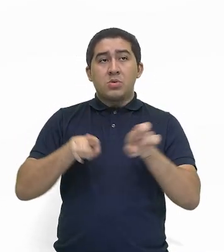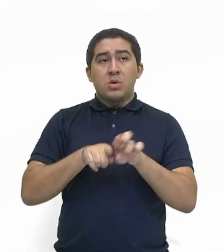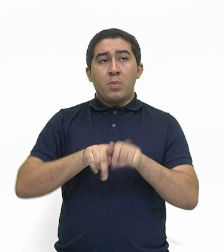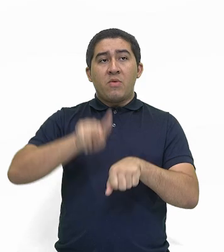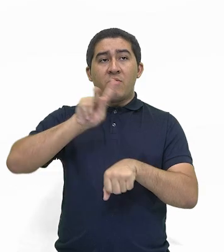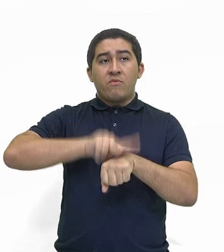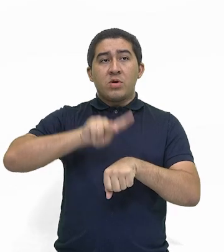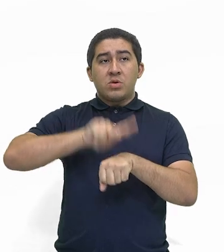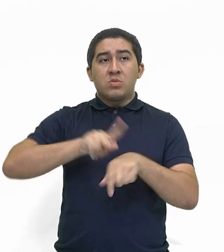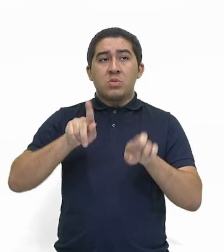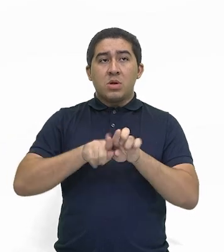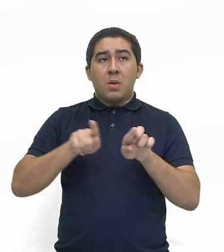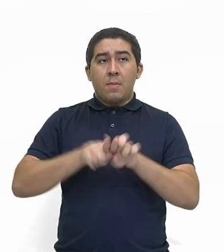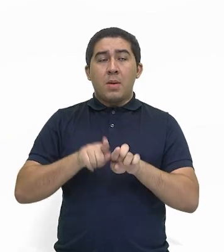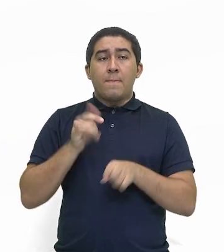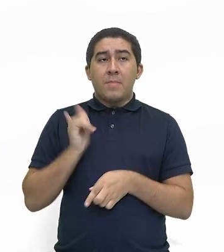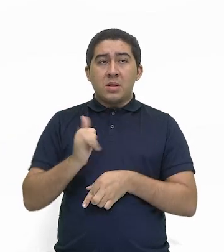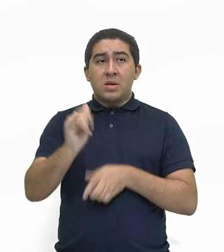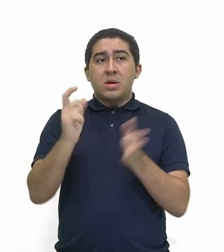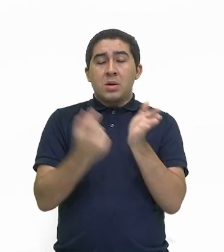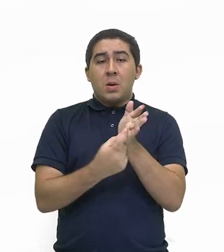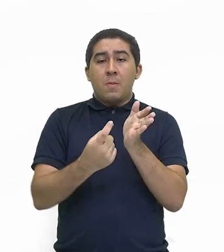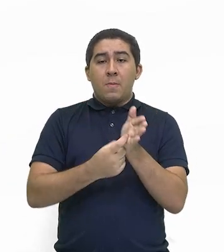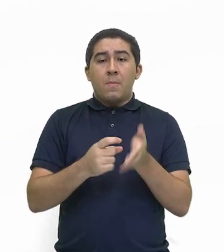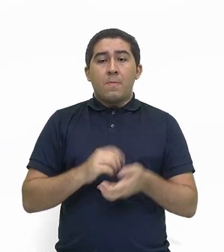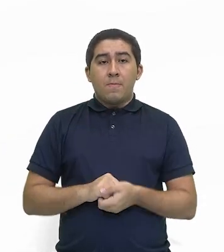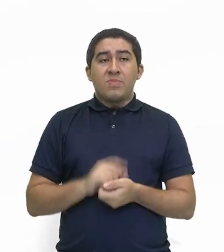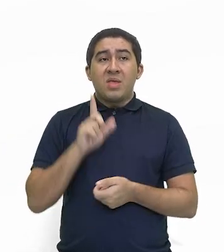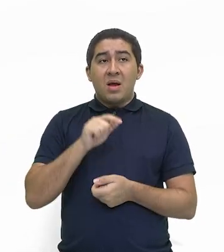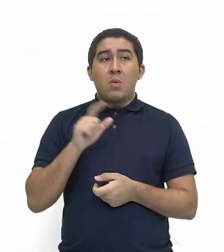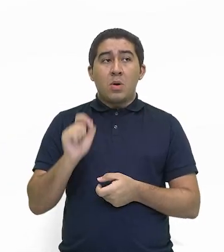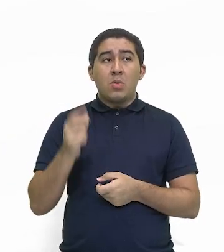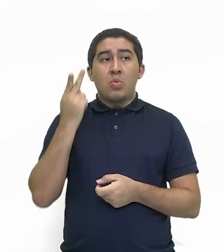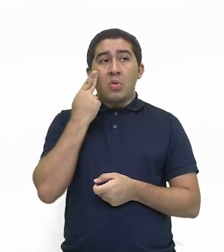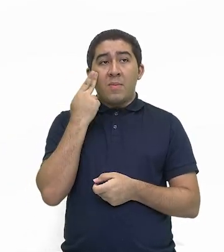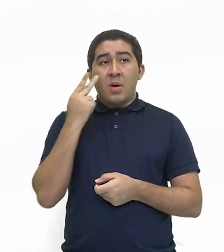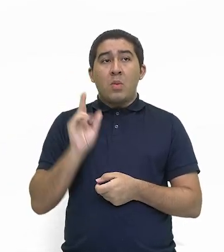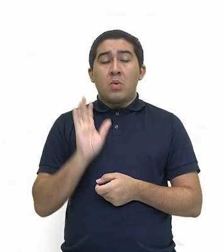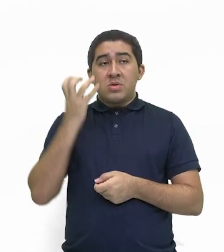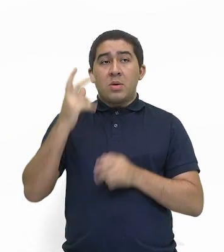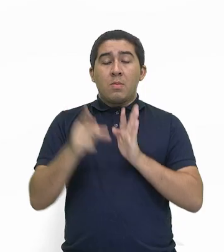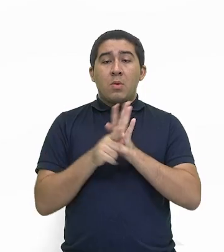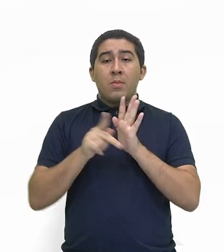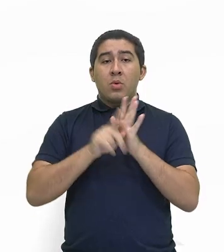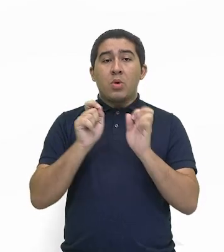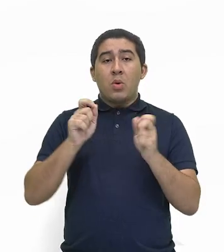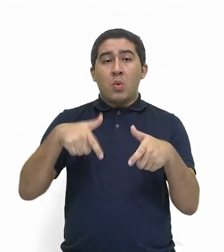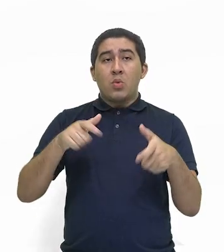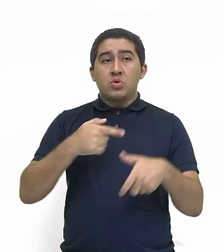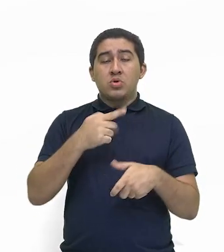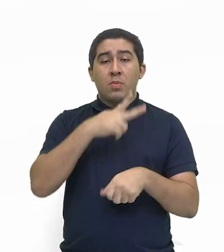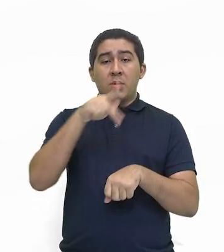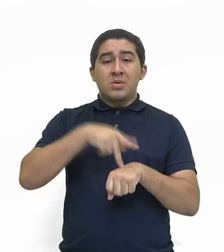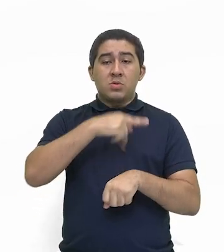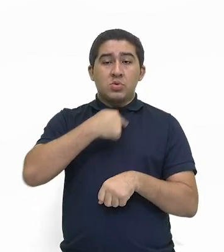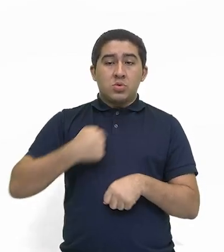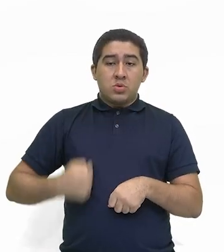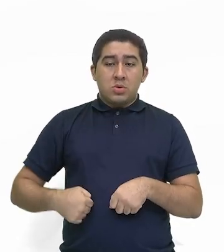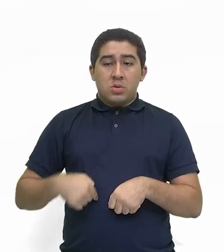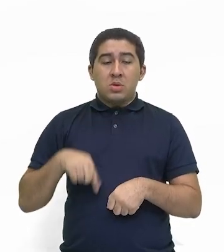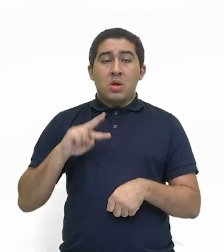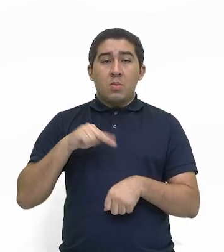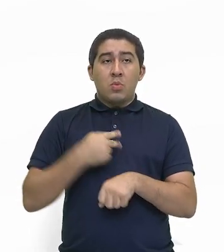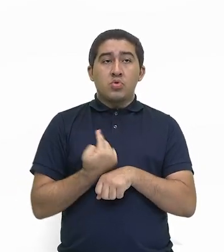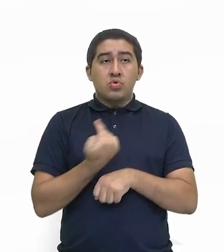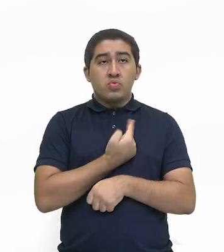e baterias. E isso é algo muito comum na China, viu? Depois a gente vai assistir aí um